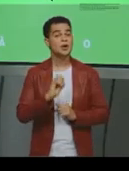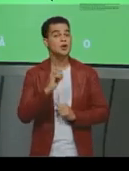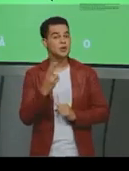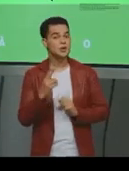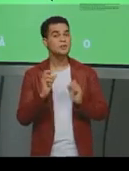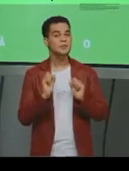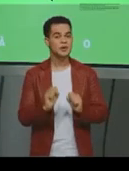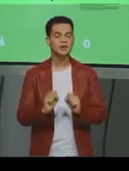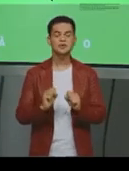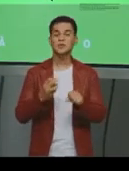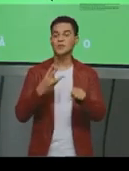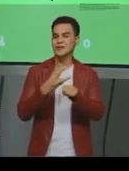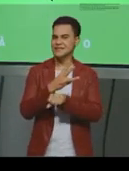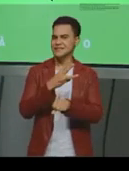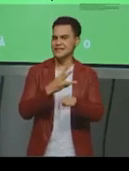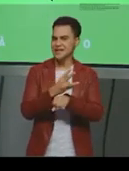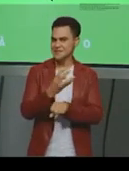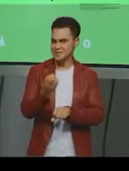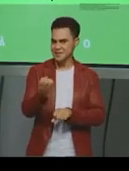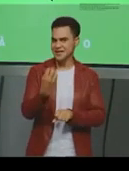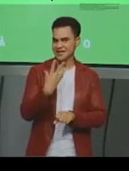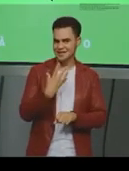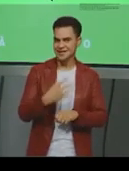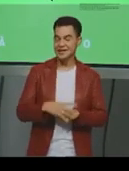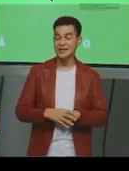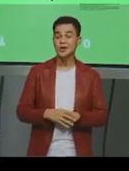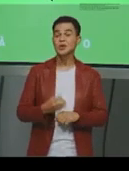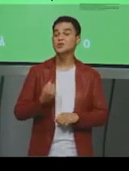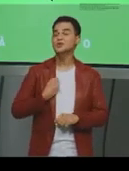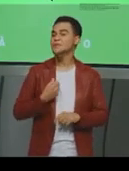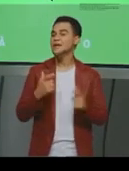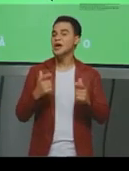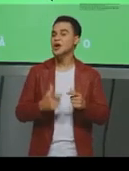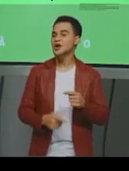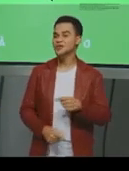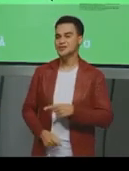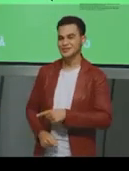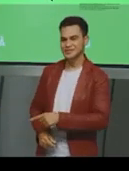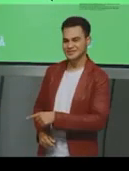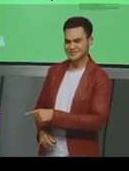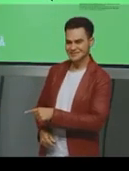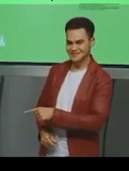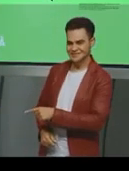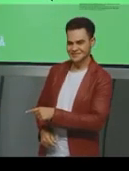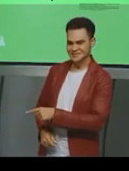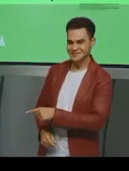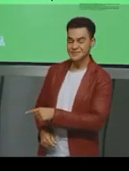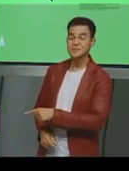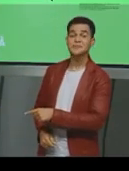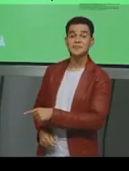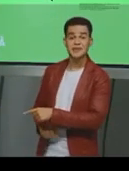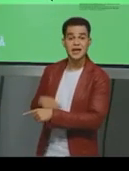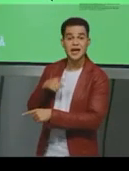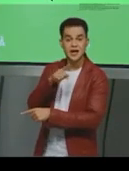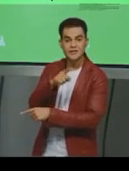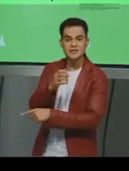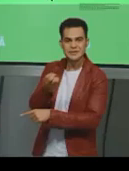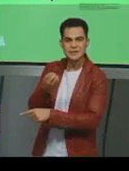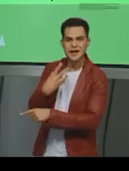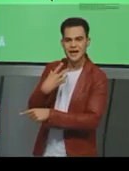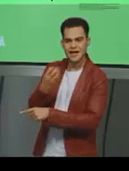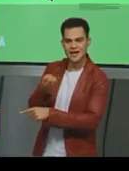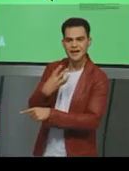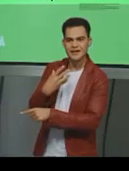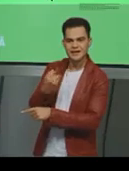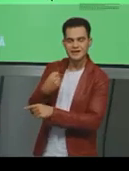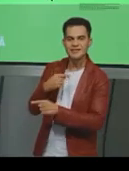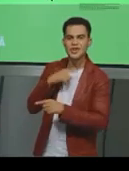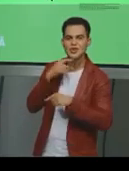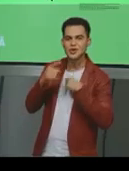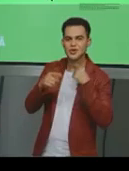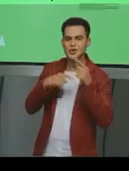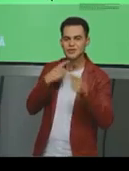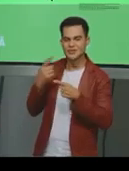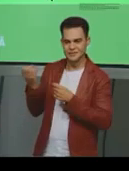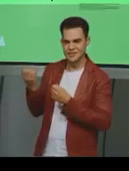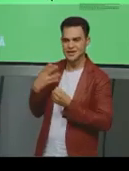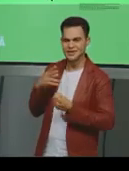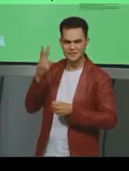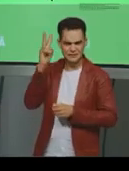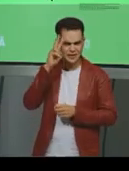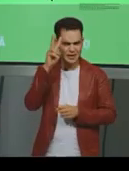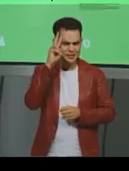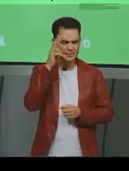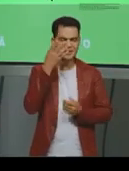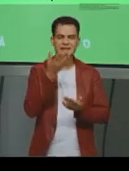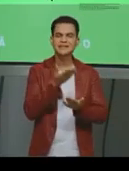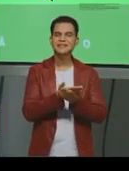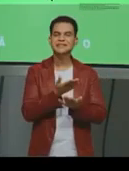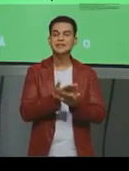uma mensagem para o nosso WhatsApp, nos números que estão aparecendo na sua tela. Enquanto você envia mais dúvidas para a gente, vamos relembrar as